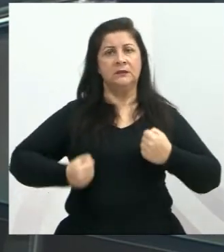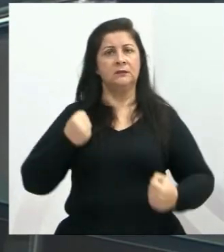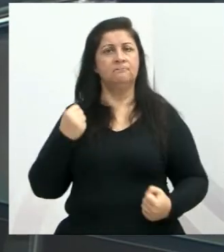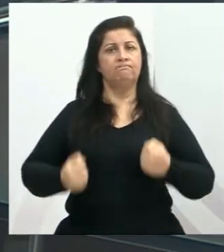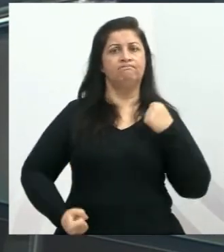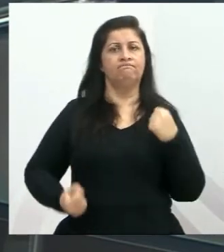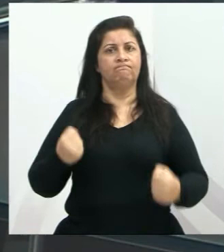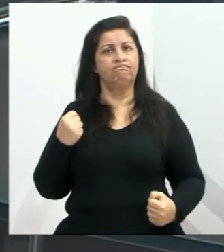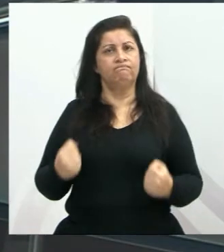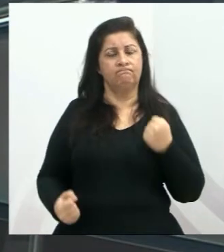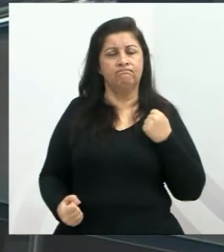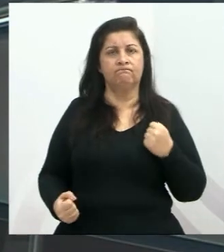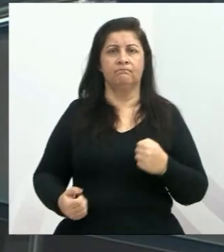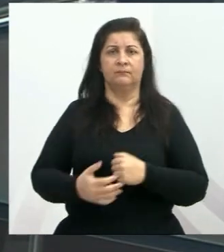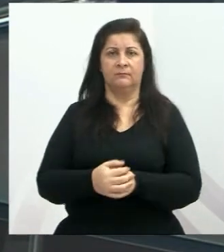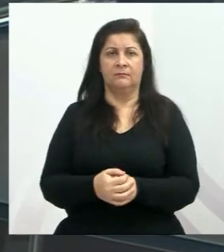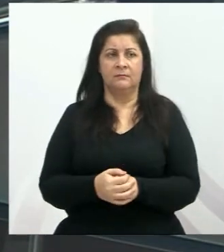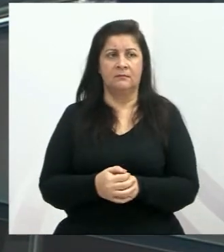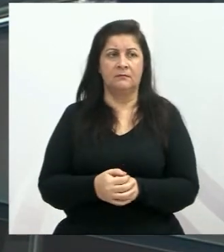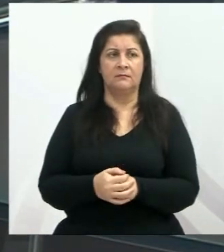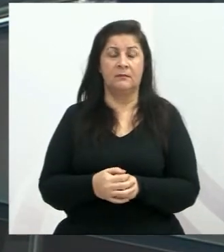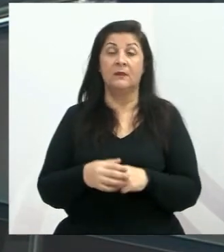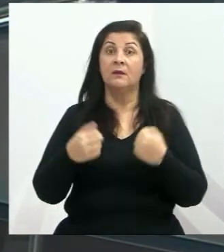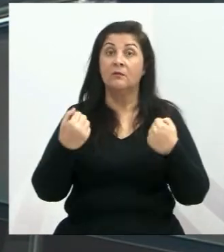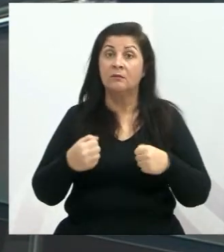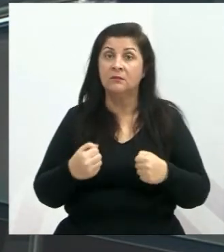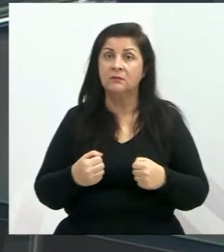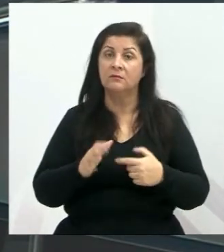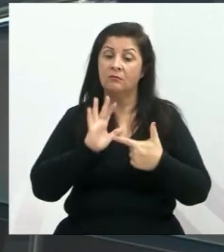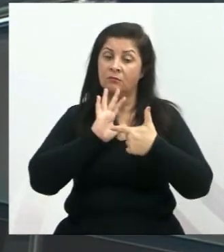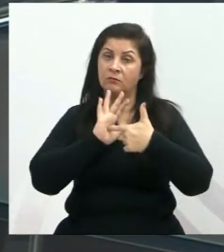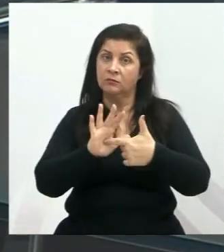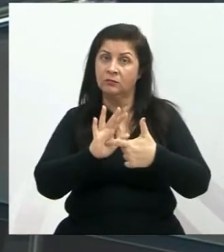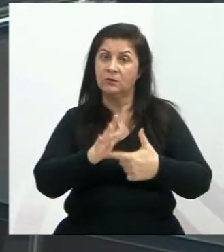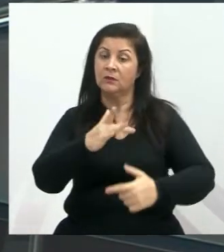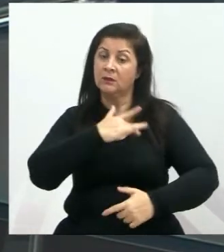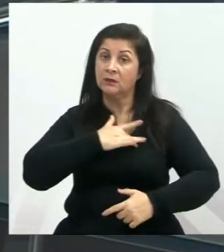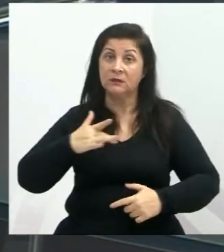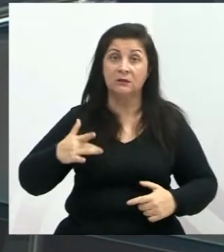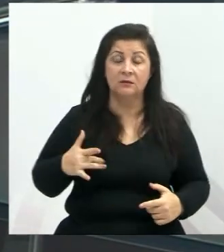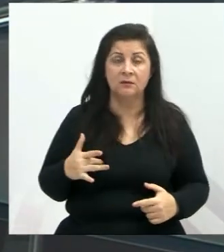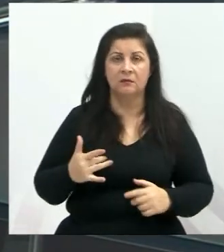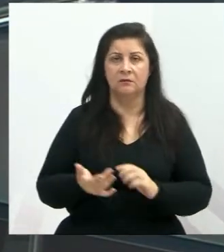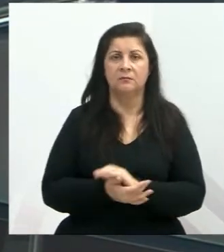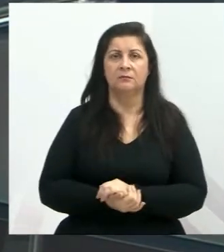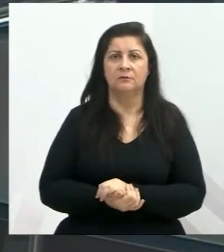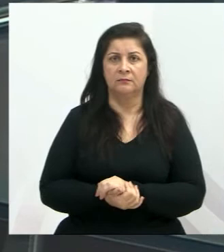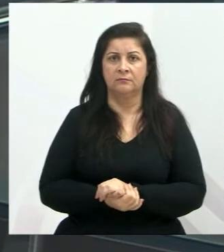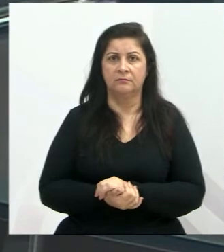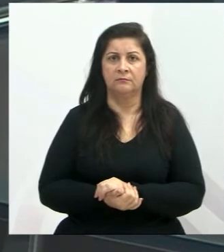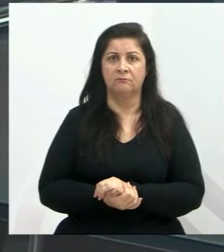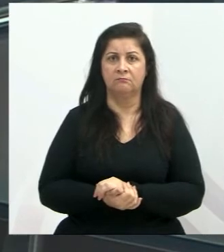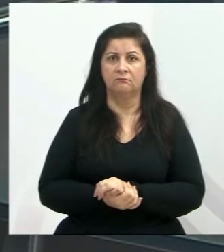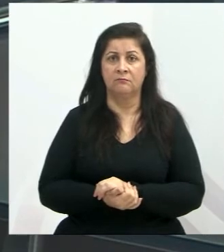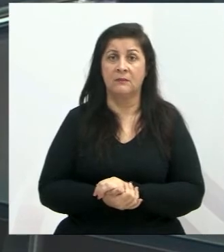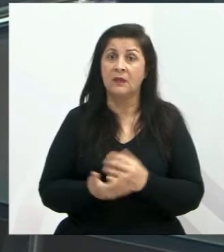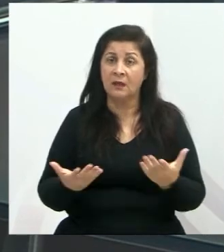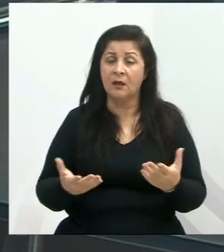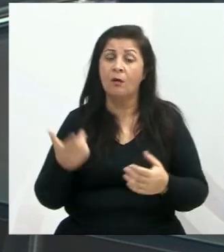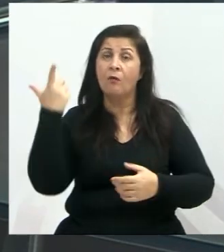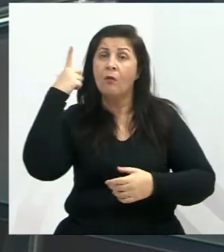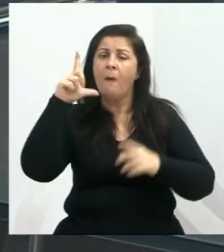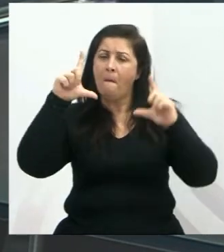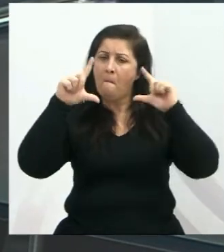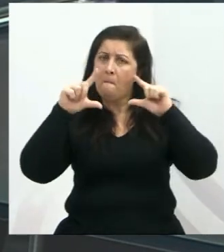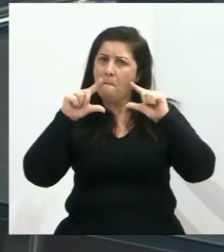ser uma aliada, ela deve ser encarada como saúde pública, como uma forma da gente minimizar os impactos